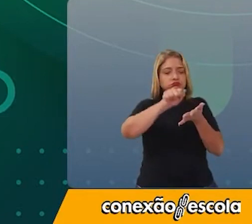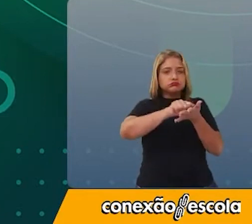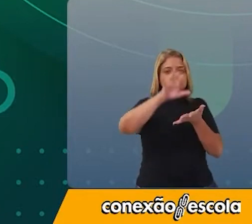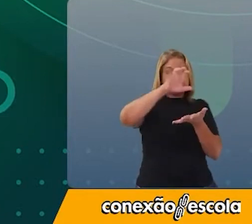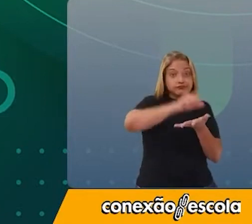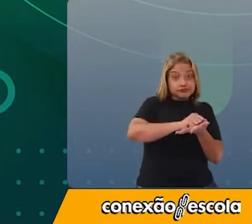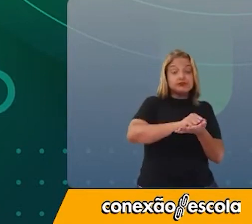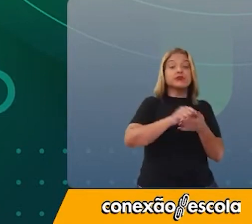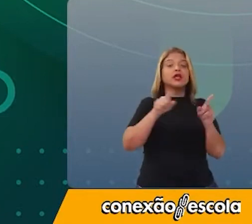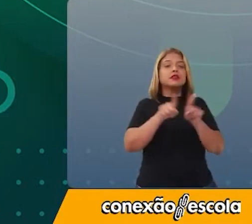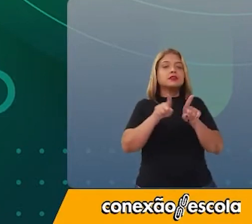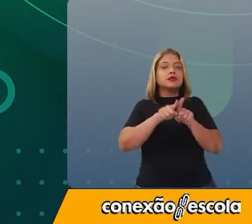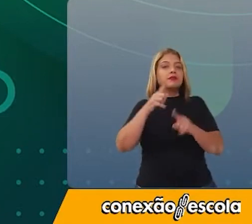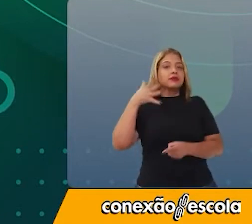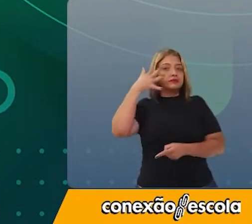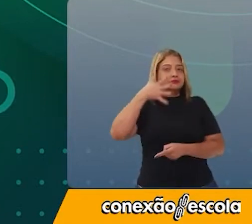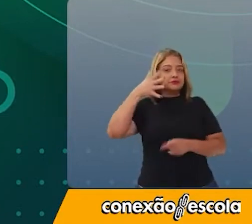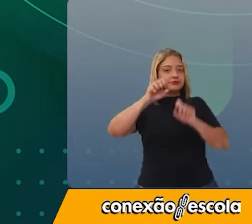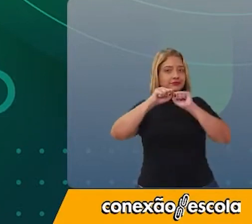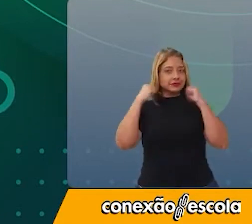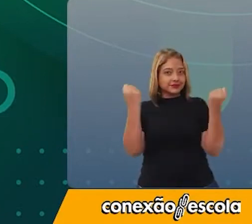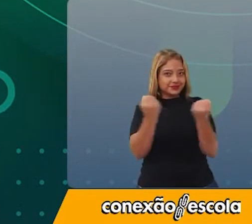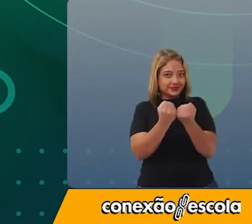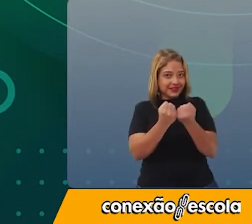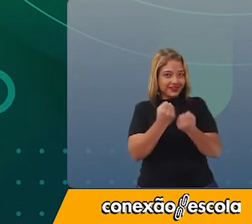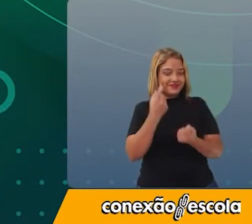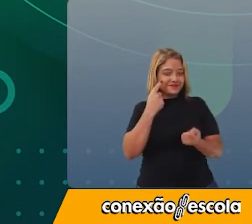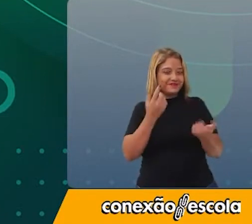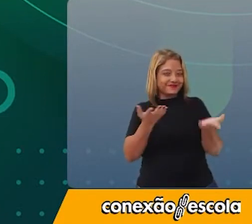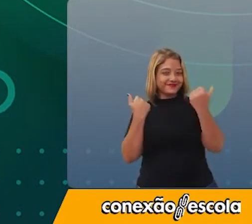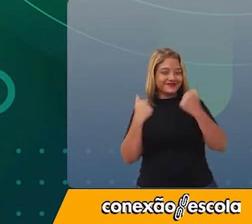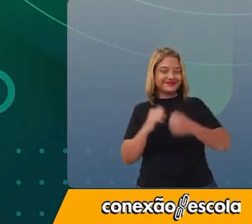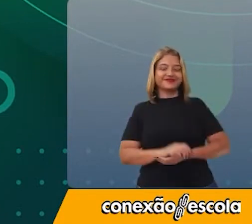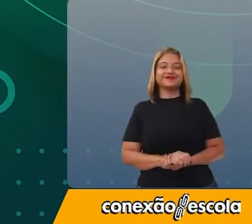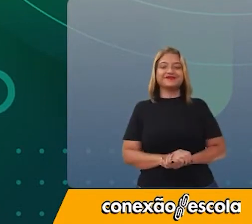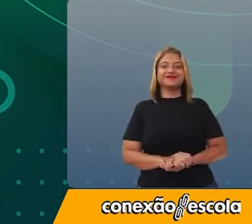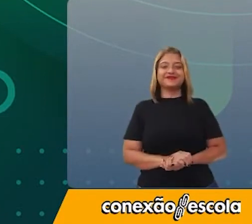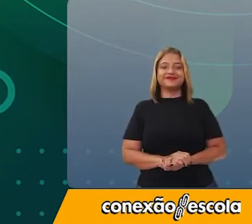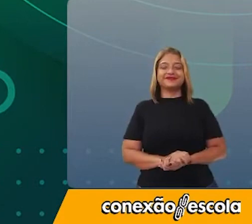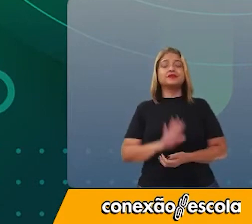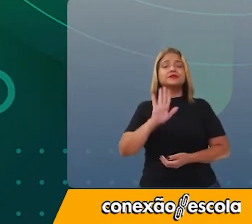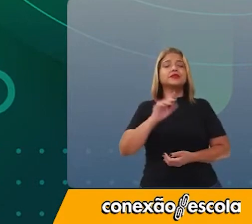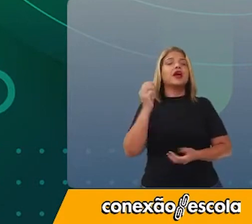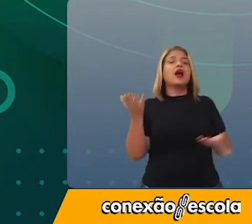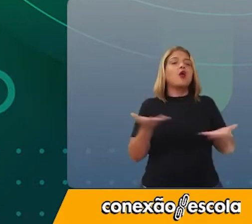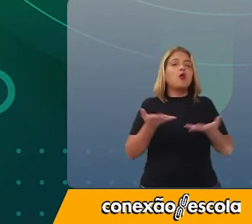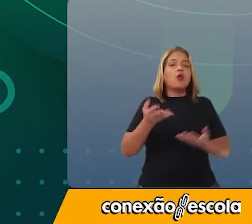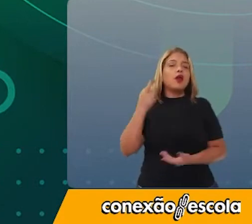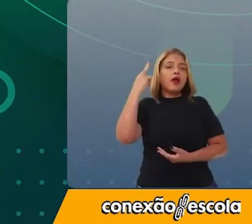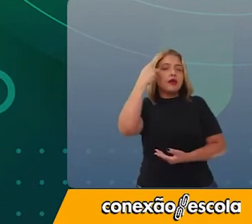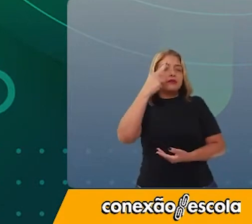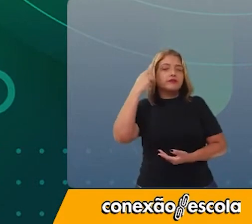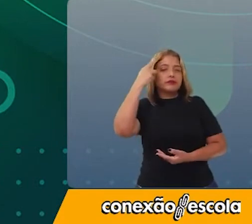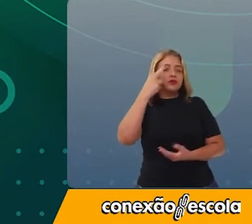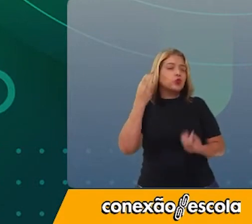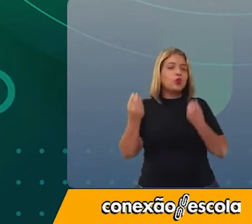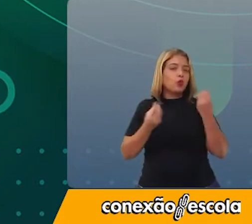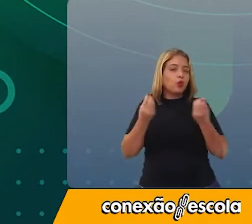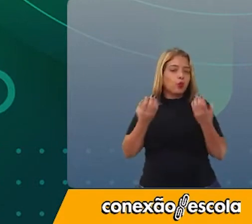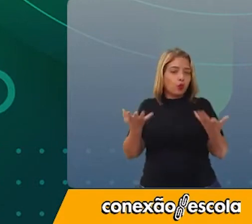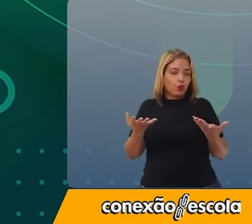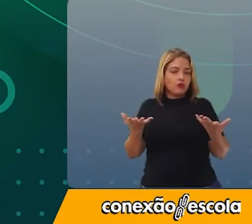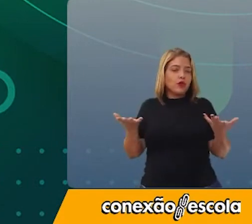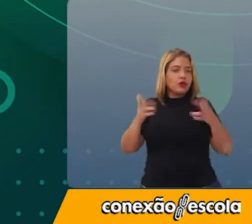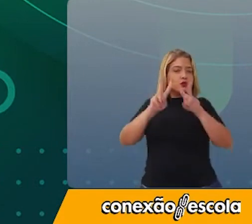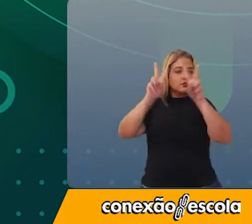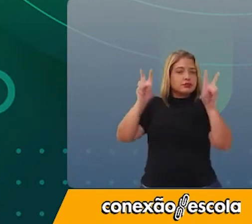e Seminário. Vamos lá? Bem, primeiro vamos refletir um pouco a respeito